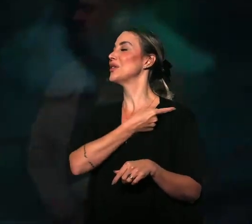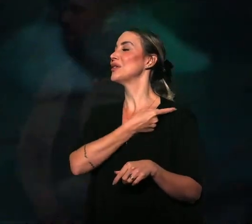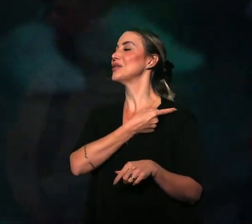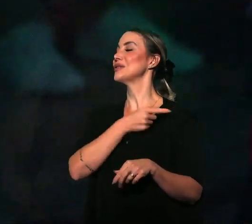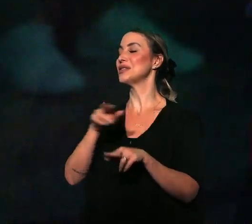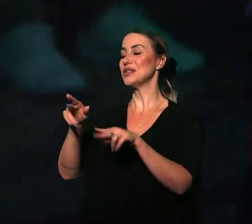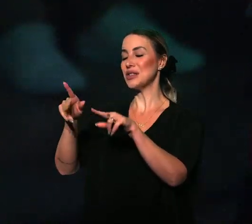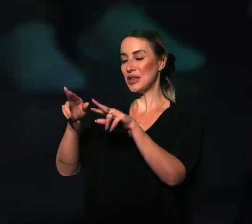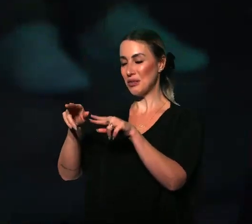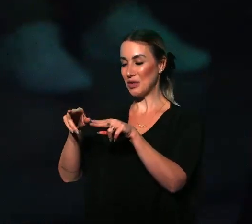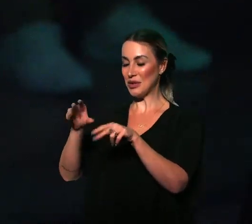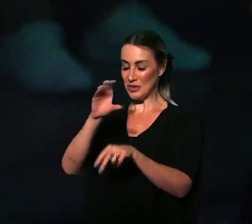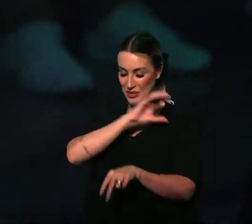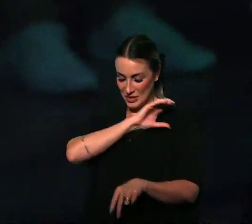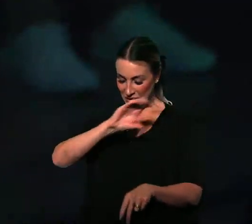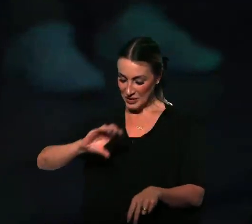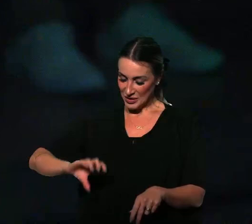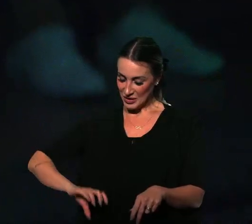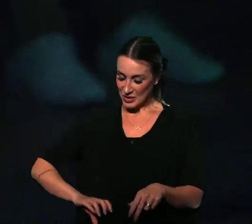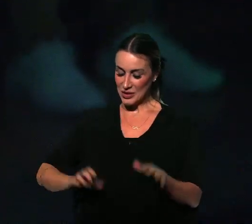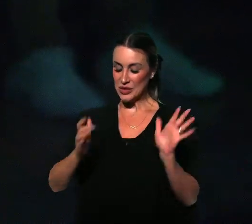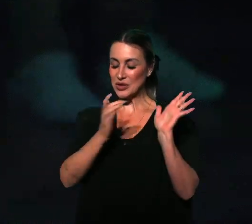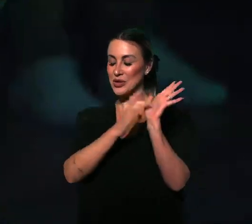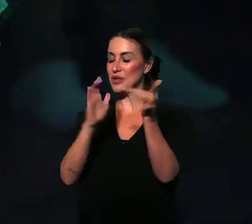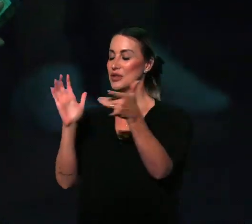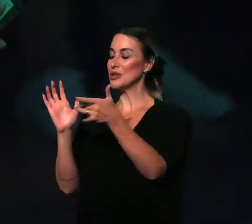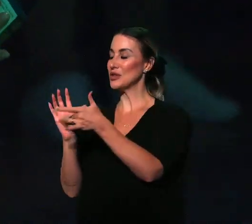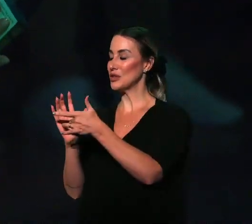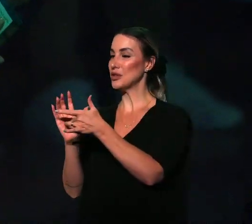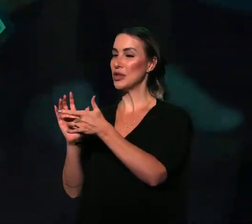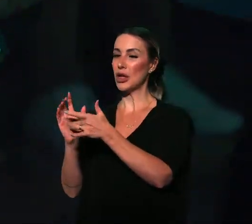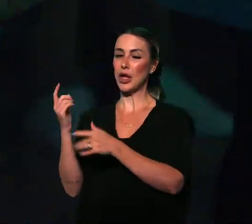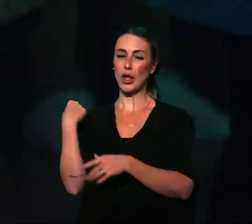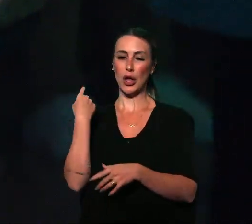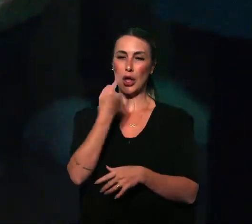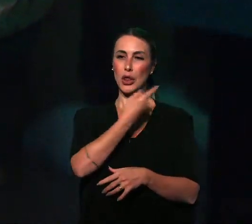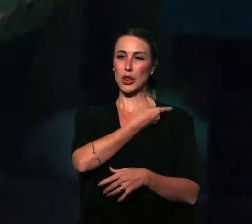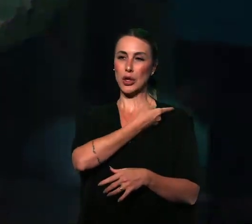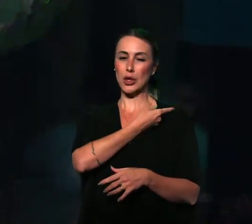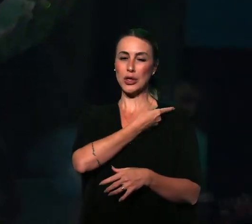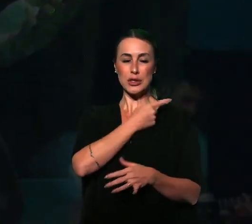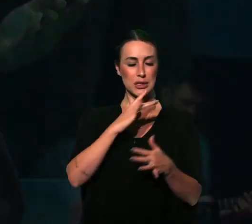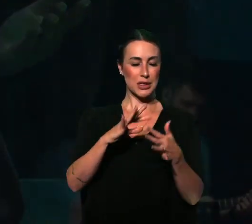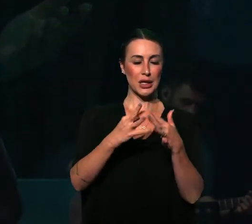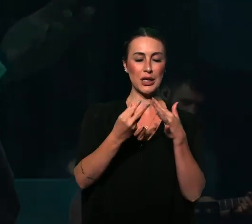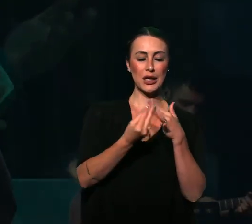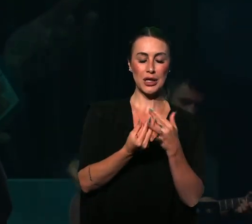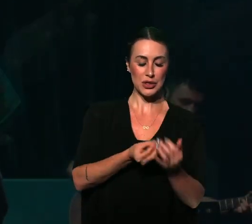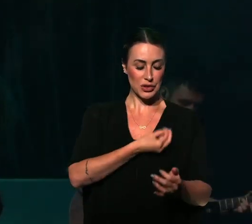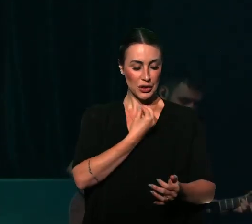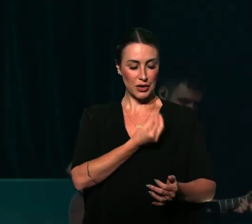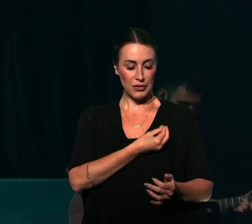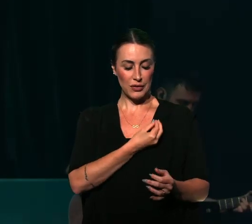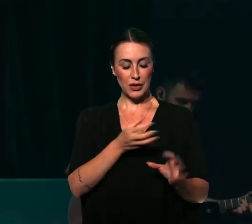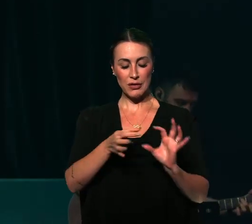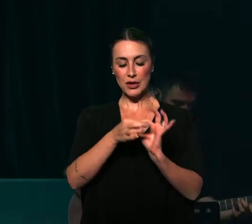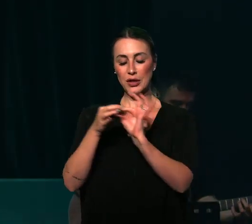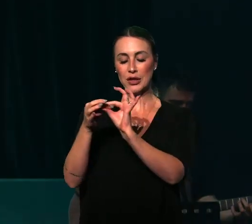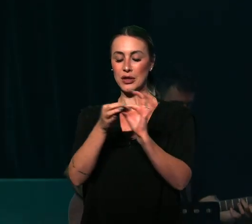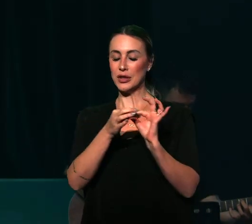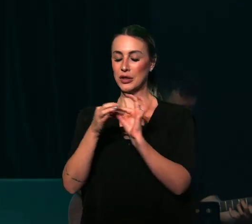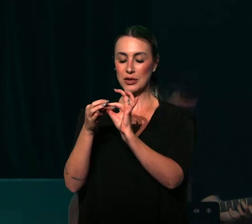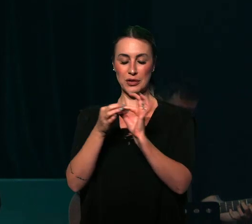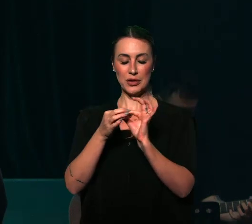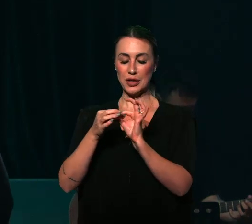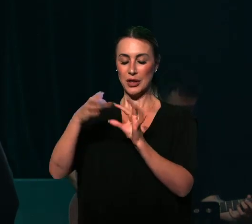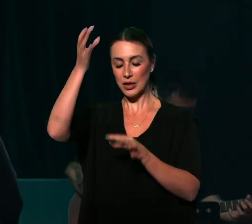Pai, que essa igreja possa viver a unidade do Espírito. Se tem alguém que está brigado com o irmão, possa resolver em